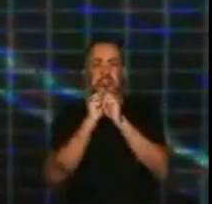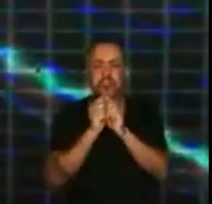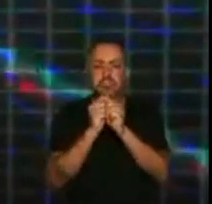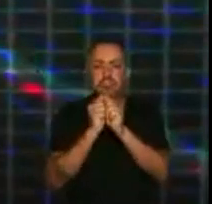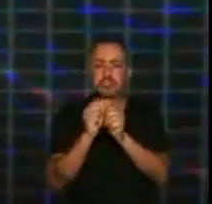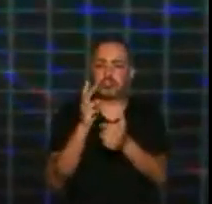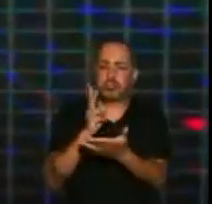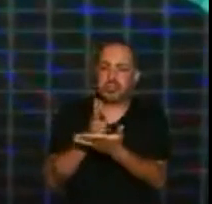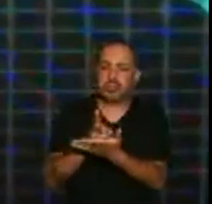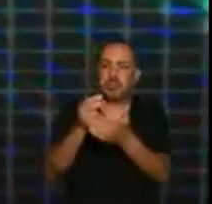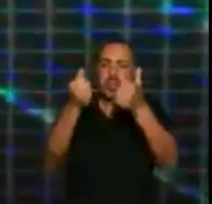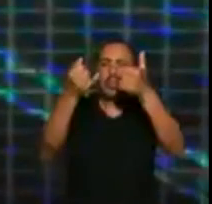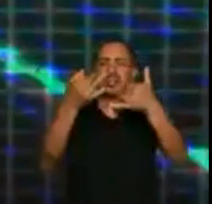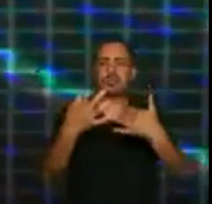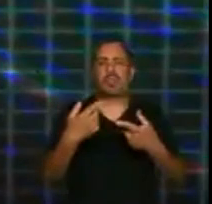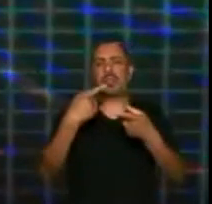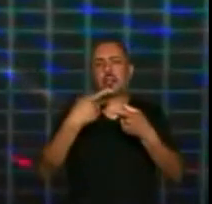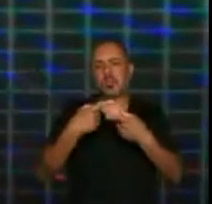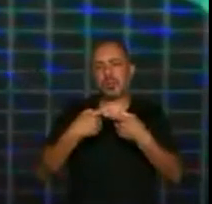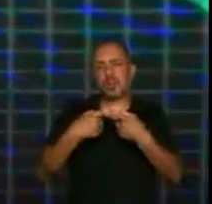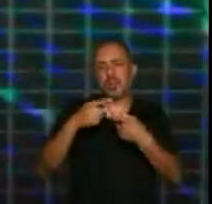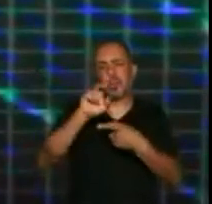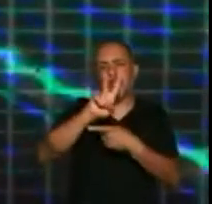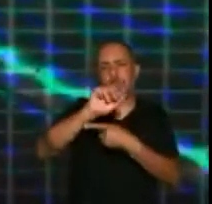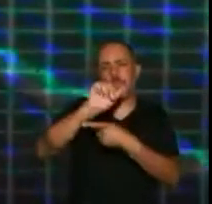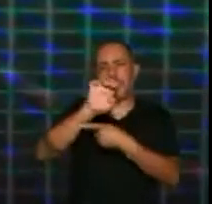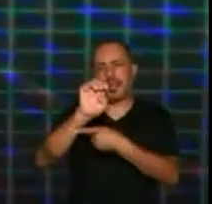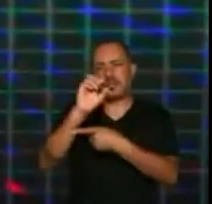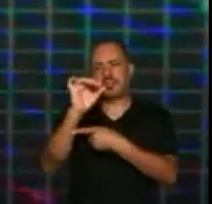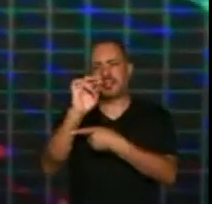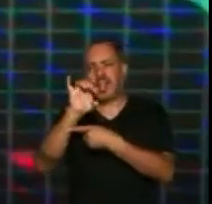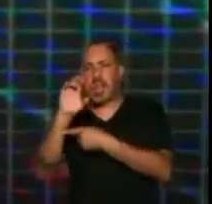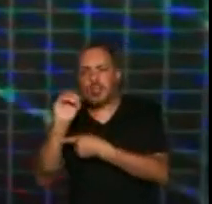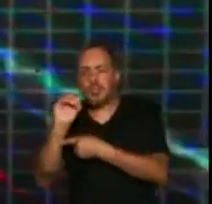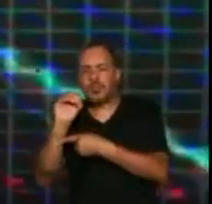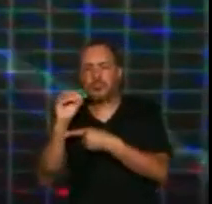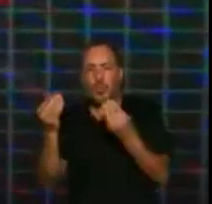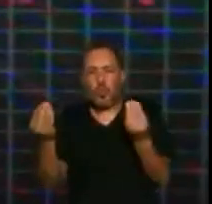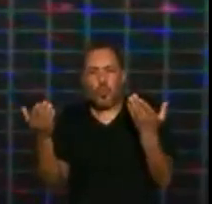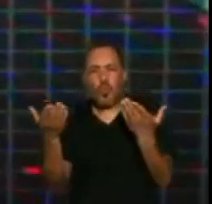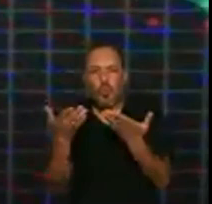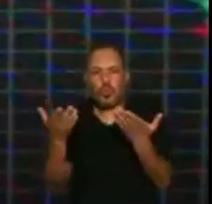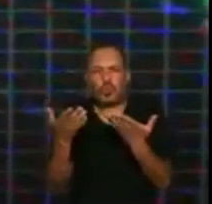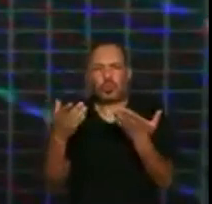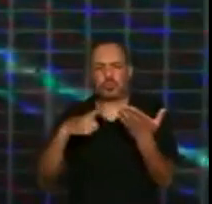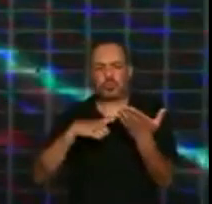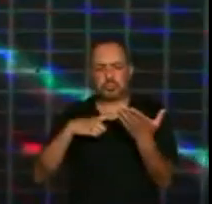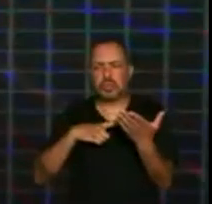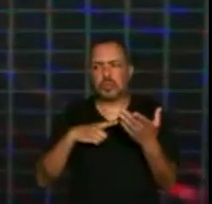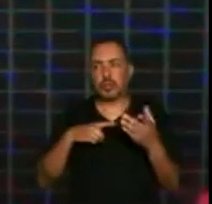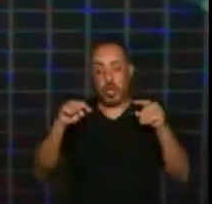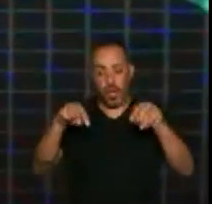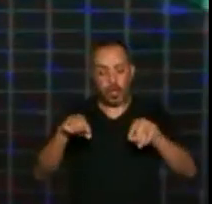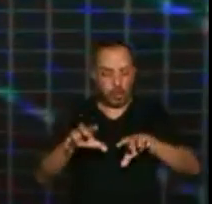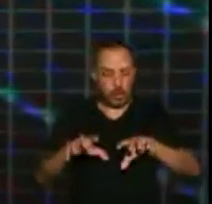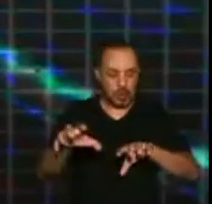tempo explicar também por que o Vale do Silício se tornou o que é hoje, né? Inspira a gente também, principalmente aqui na região que está